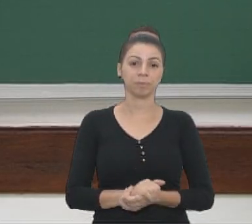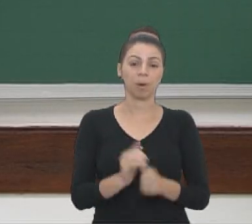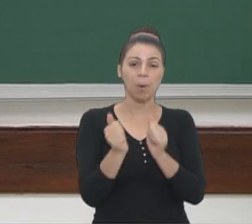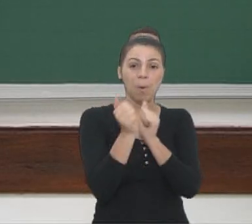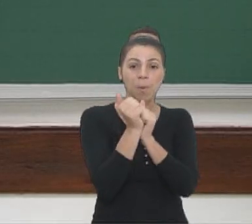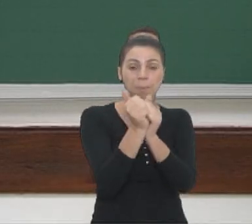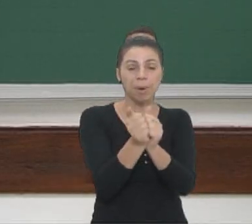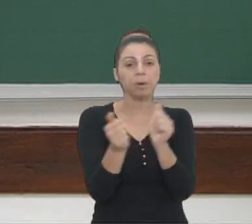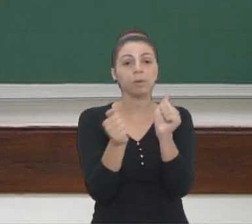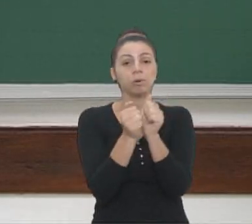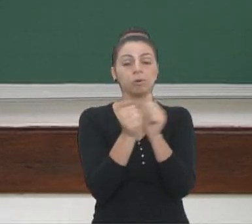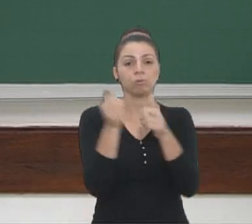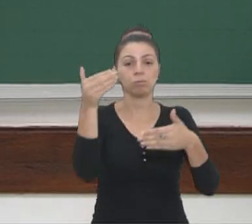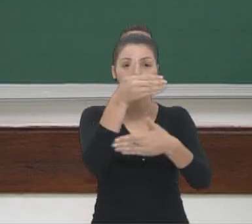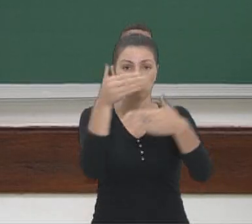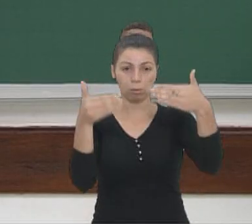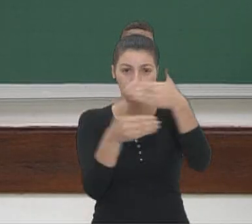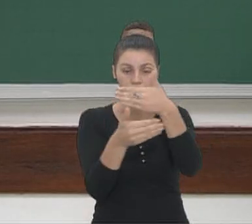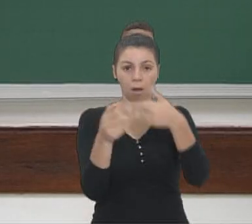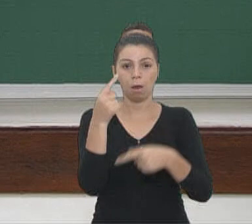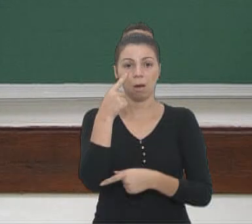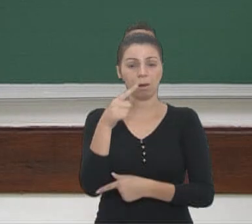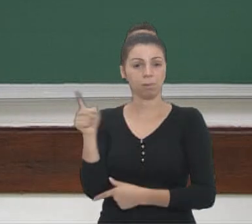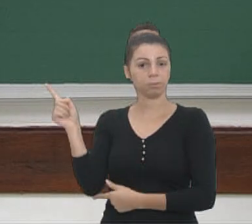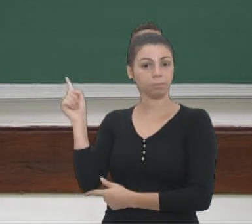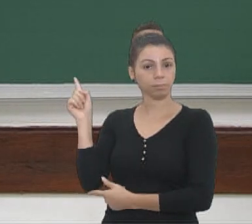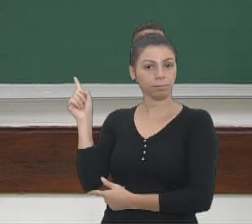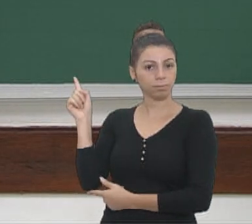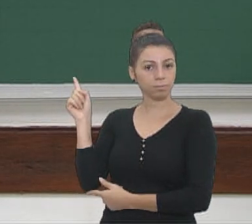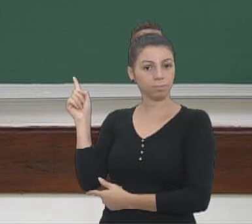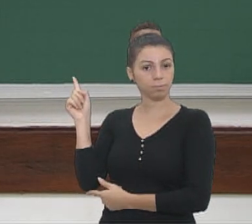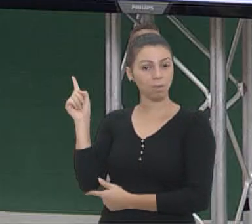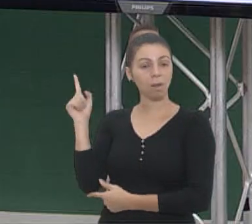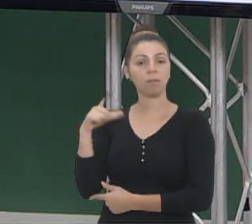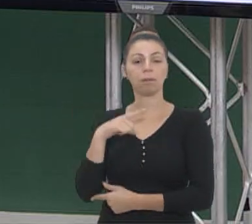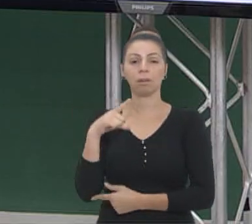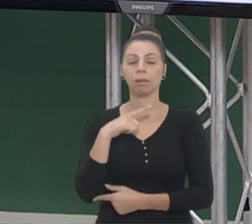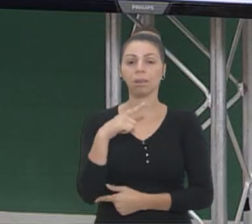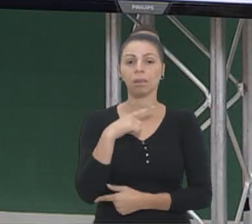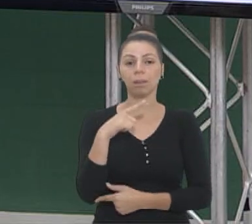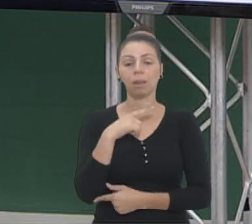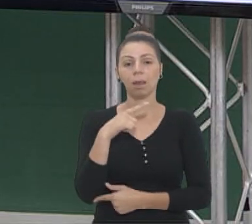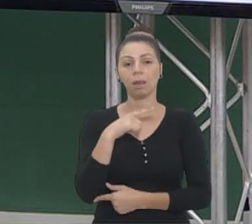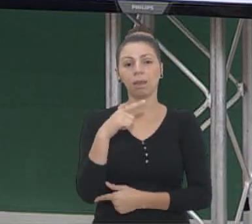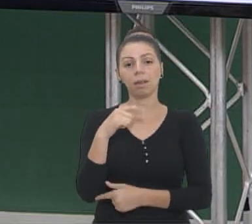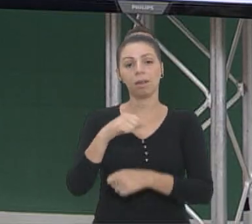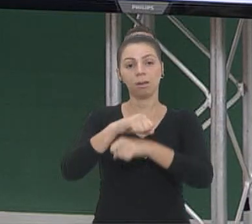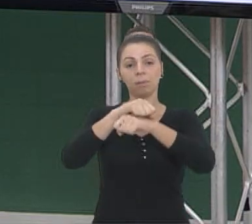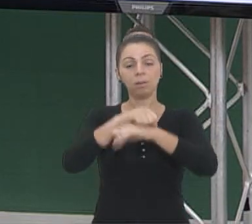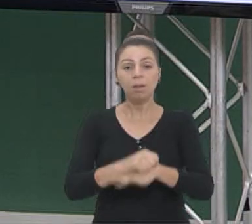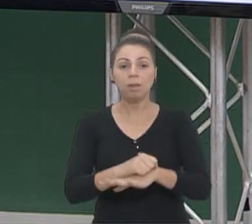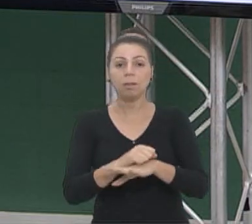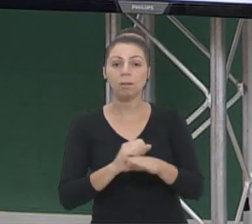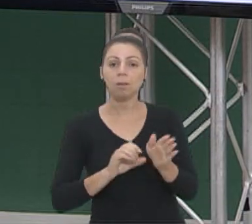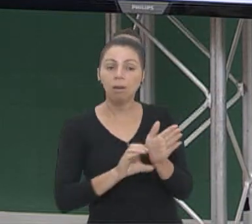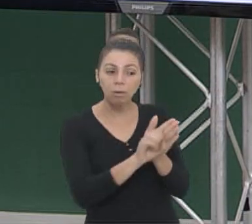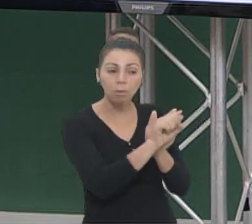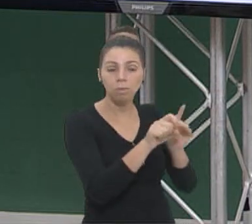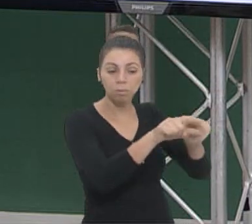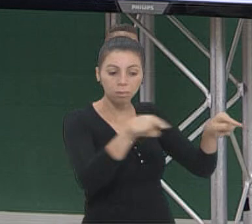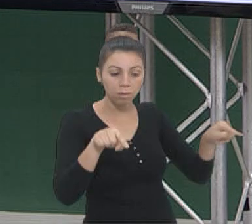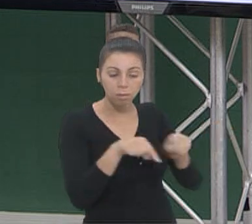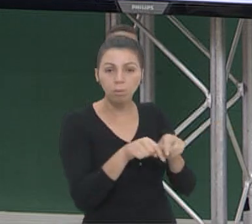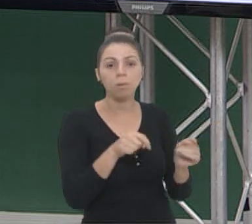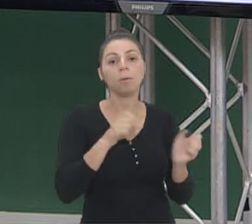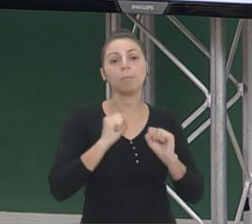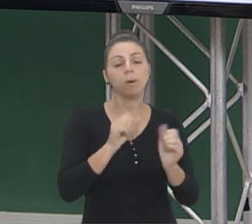aqui nos slides, você sabe que você vai ter esse material disponível no aplicativo, no Google Class, você pode imprimir, você pode usar no